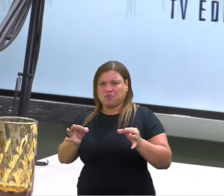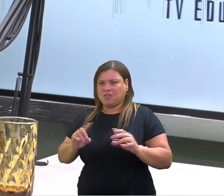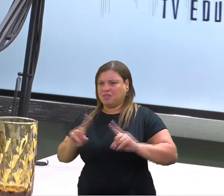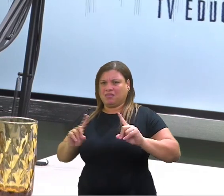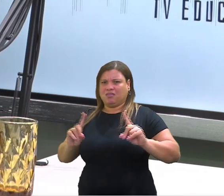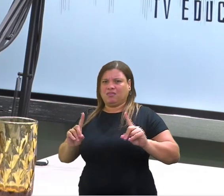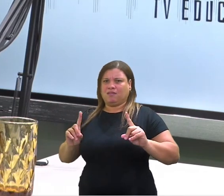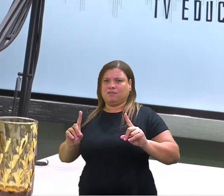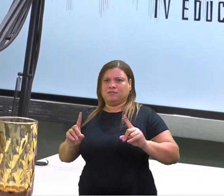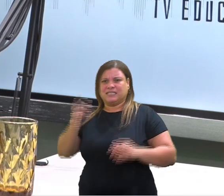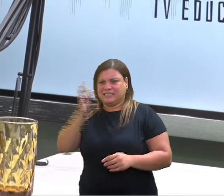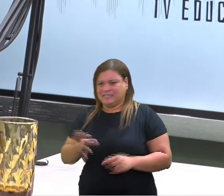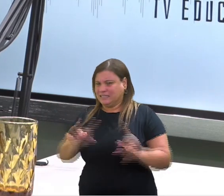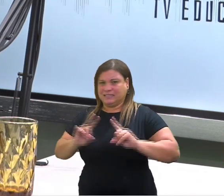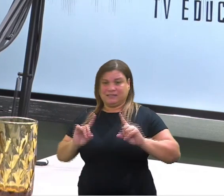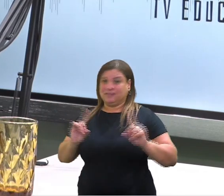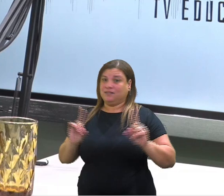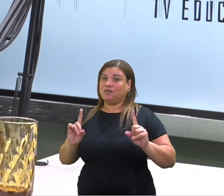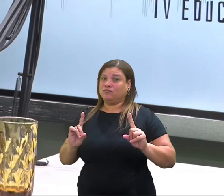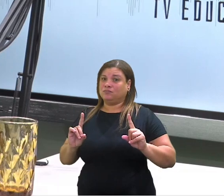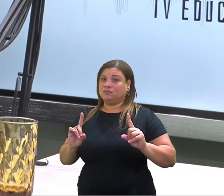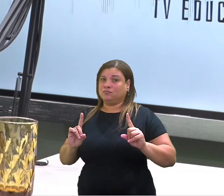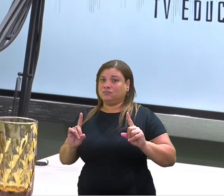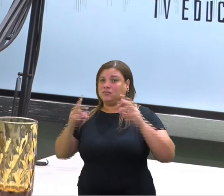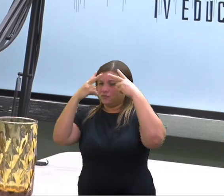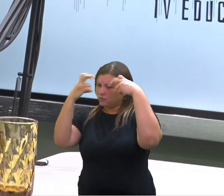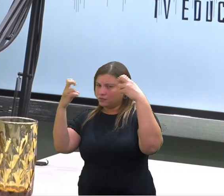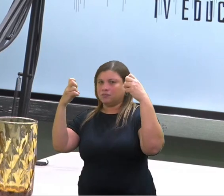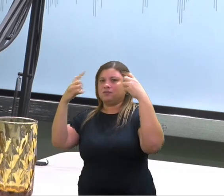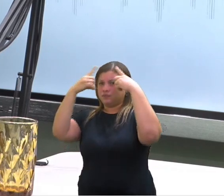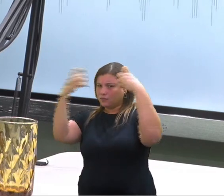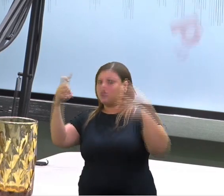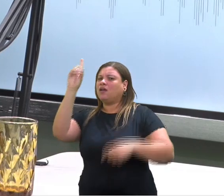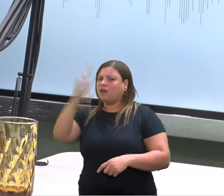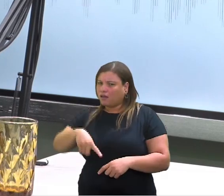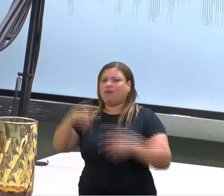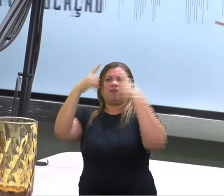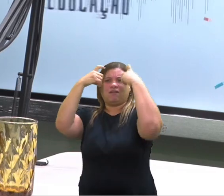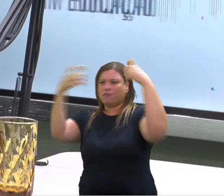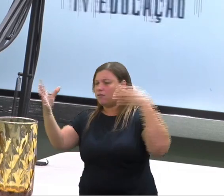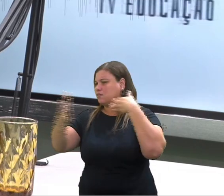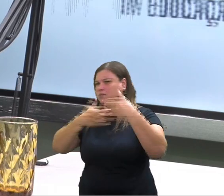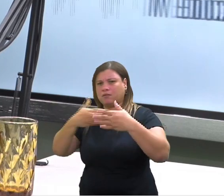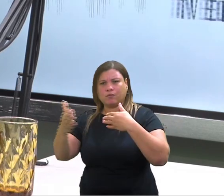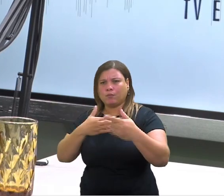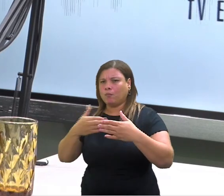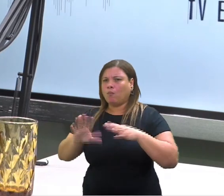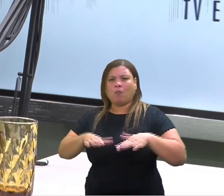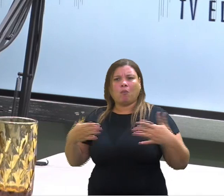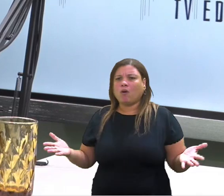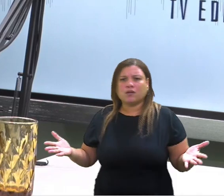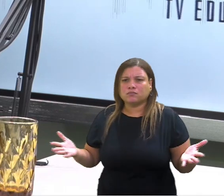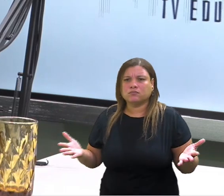teve situações que eu tive que conter aluno. O aluno estava transtornado, brigando, colocando em risco a integridade física de outro e até